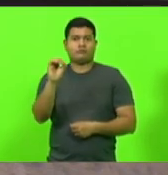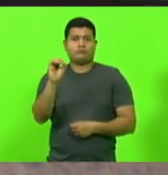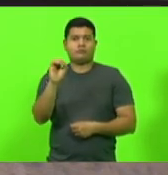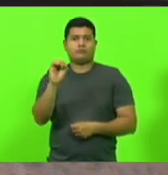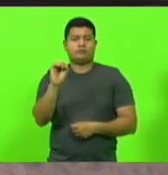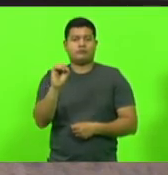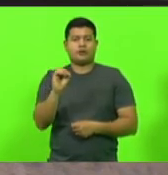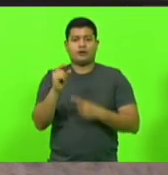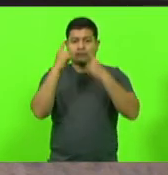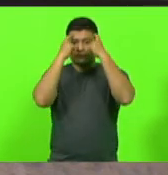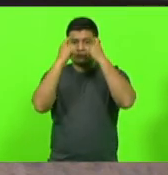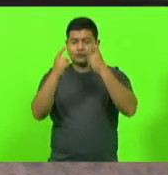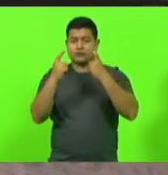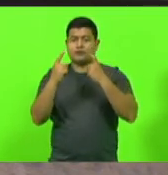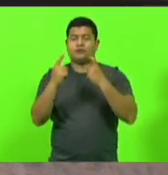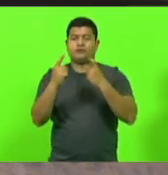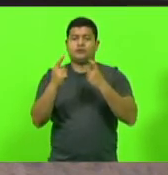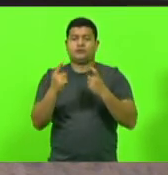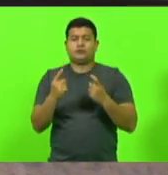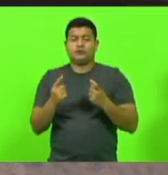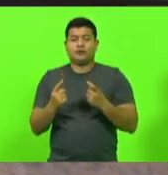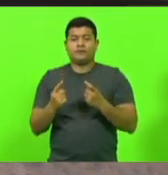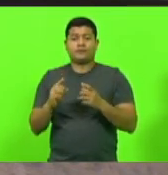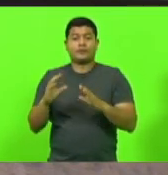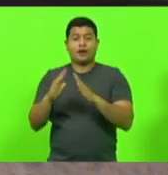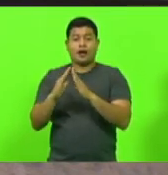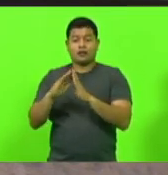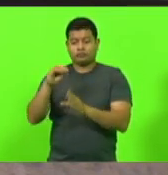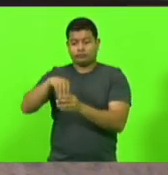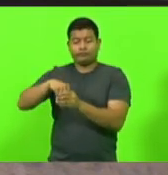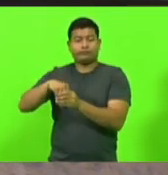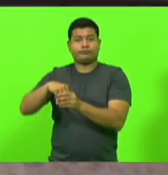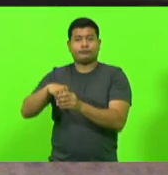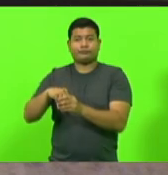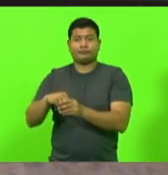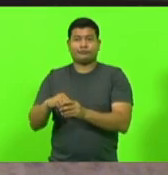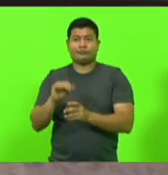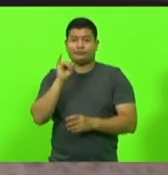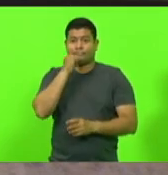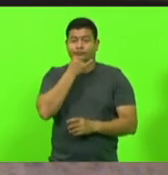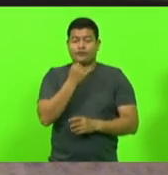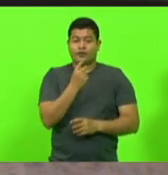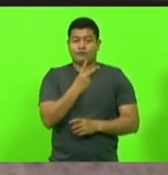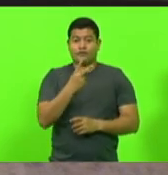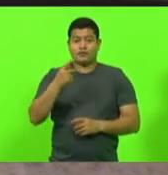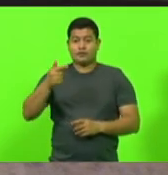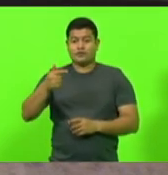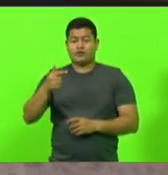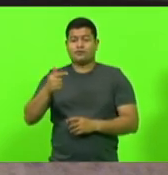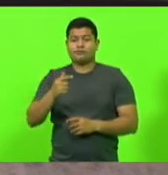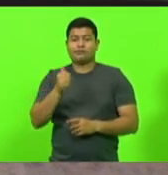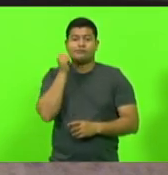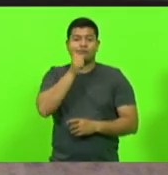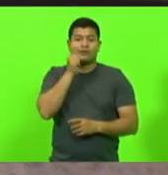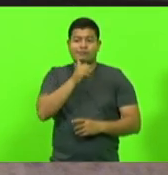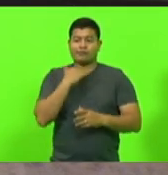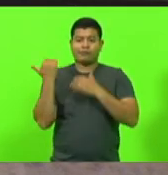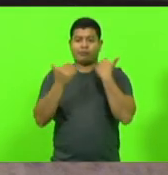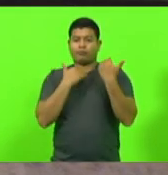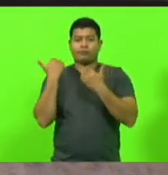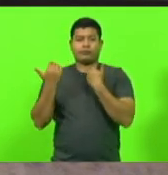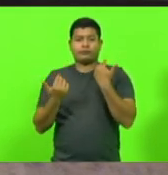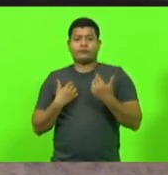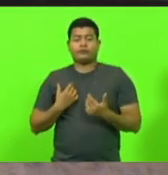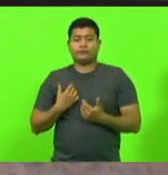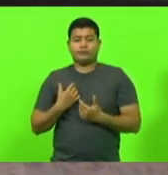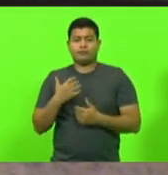violência doméstica em Santa Catarina. Infelizmente, 27 femicídios. Uma média aí de 30